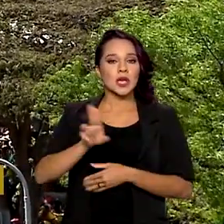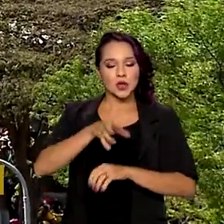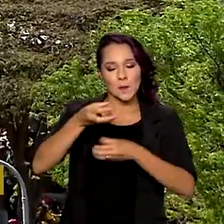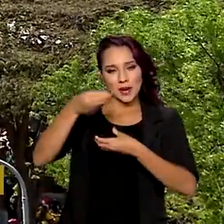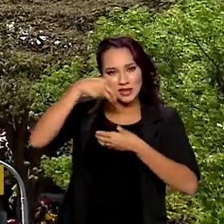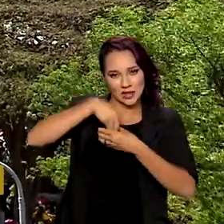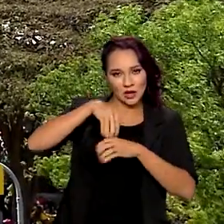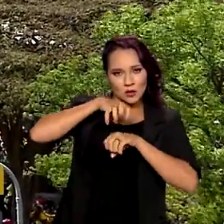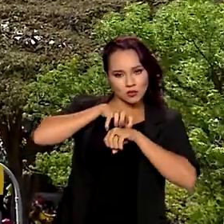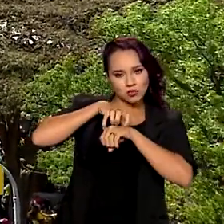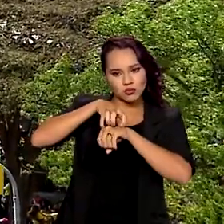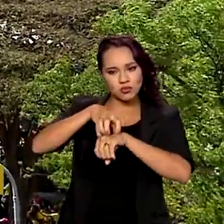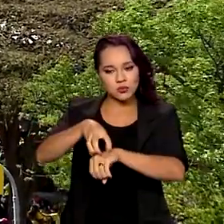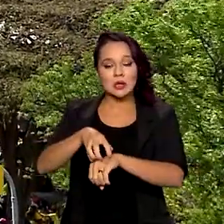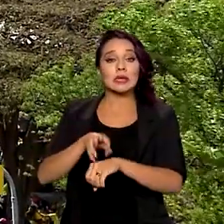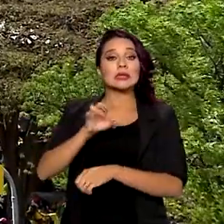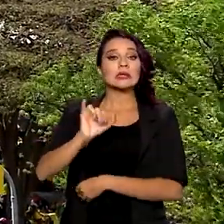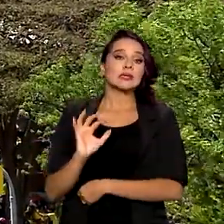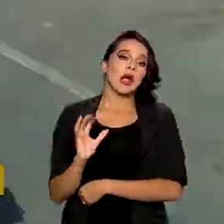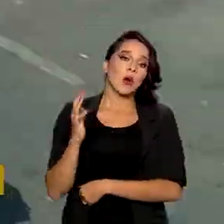tropa, para